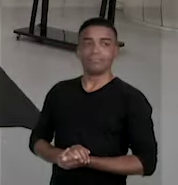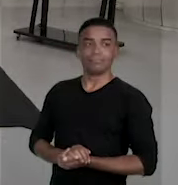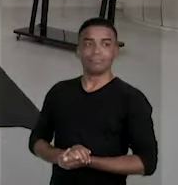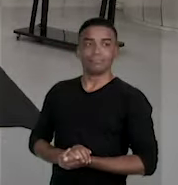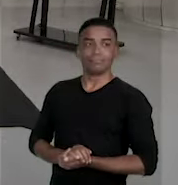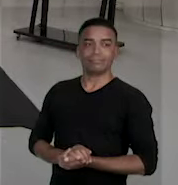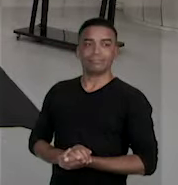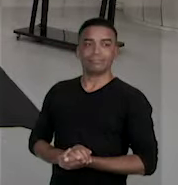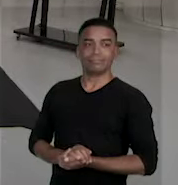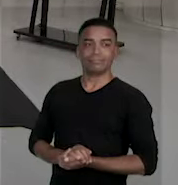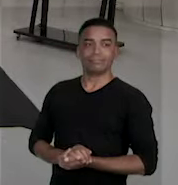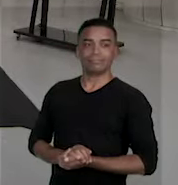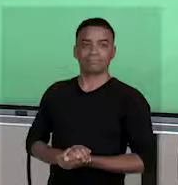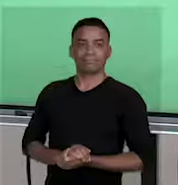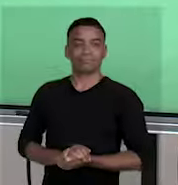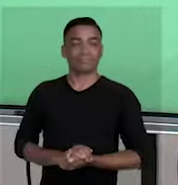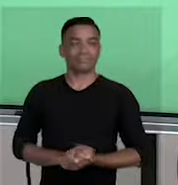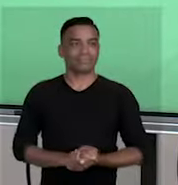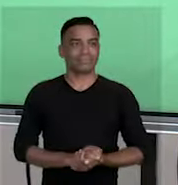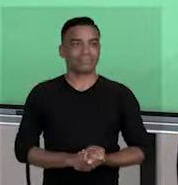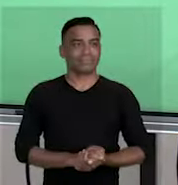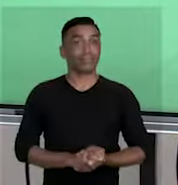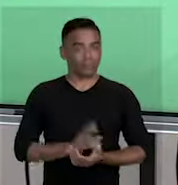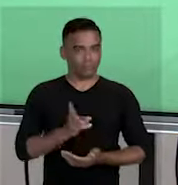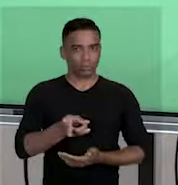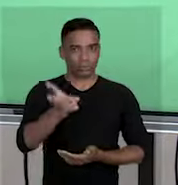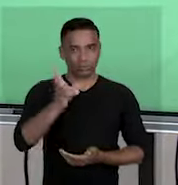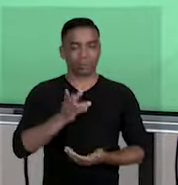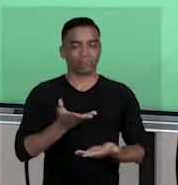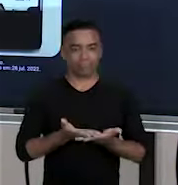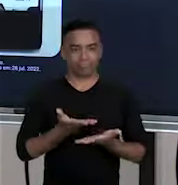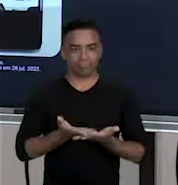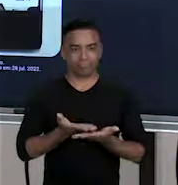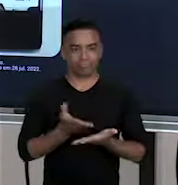quadro. Deixa eu voltar para o quadro aqui para a gente poder continuar.